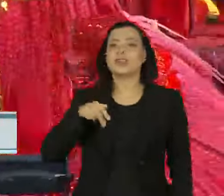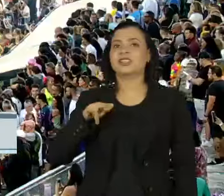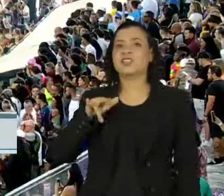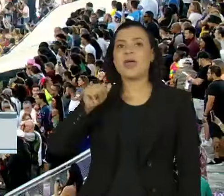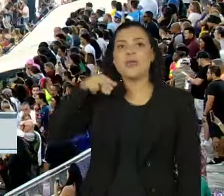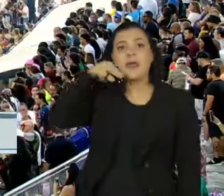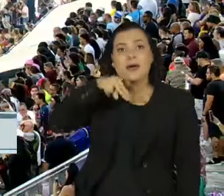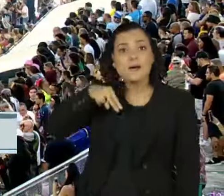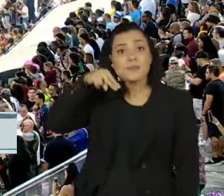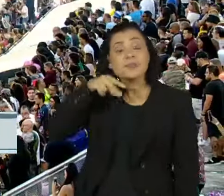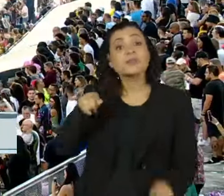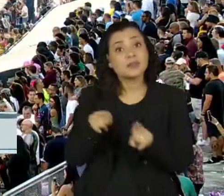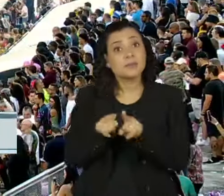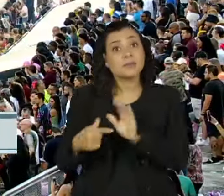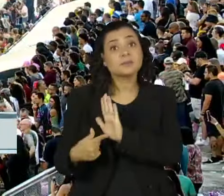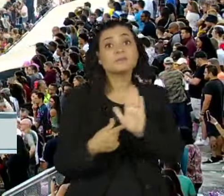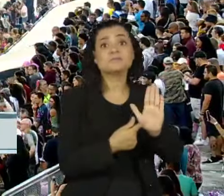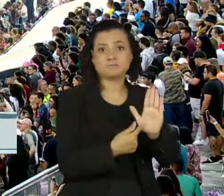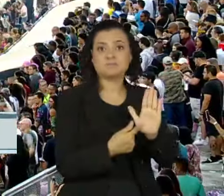seu enredo.